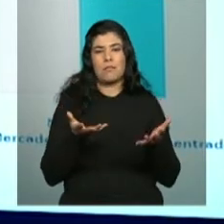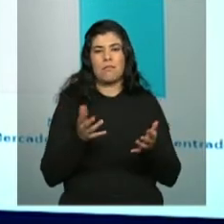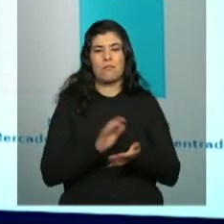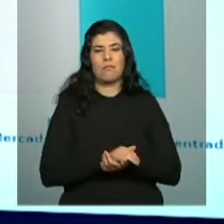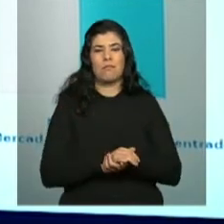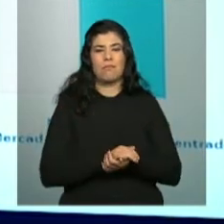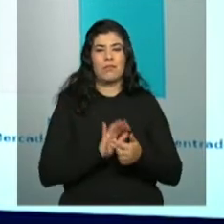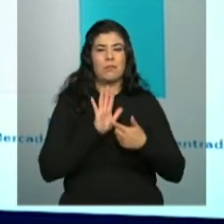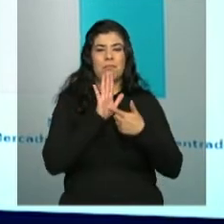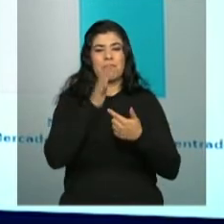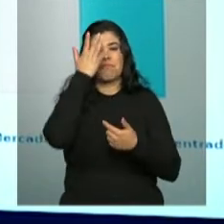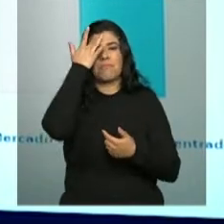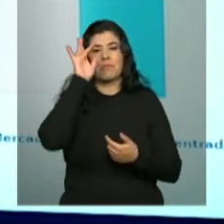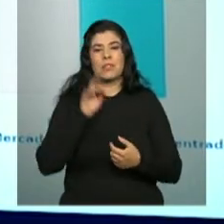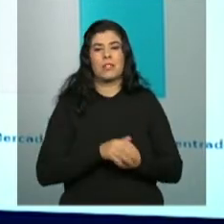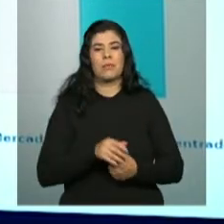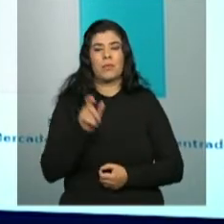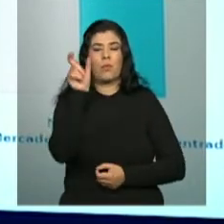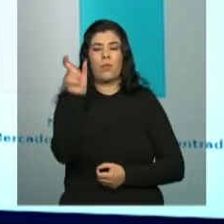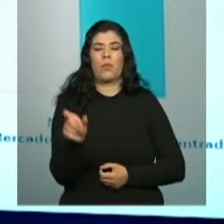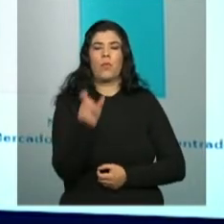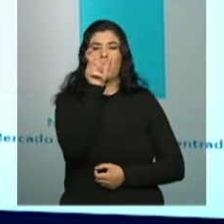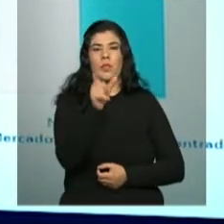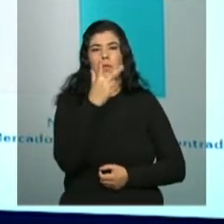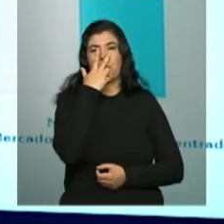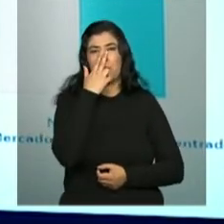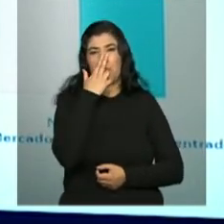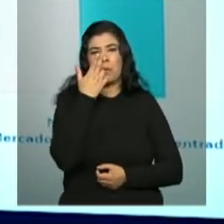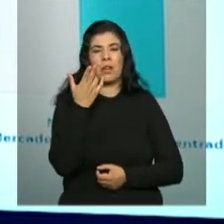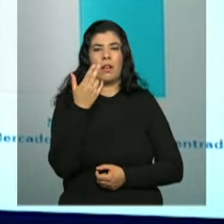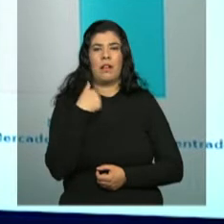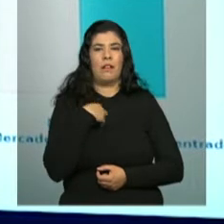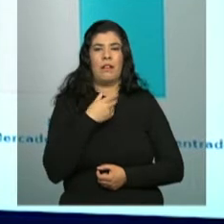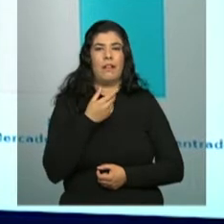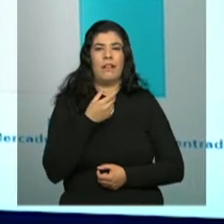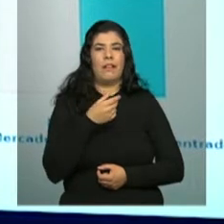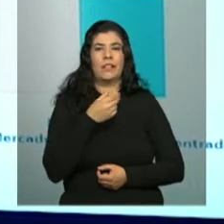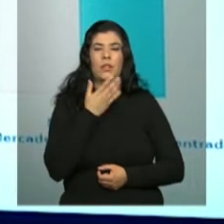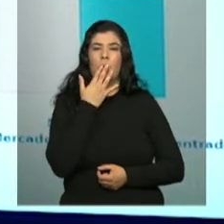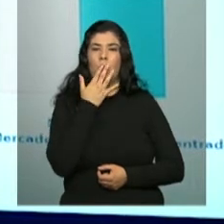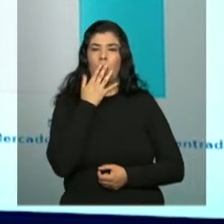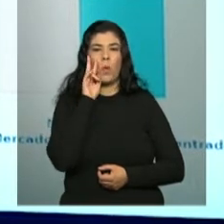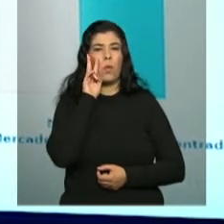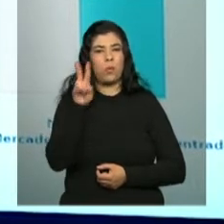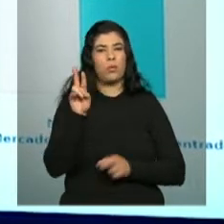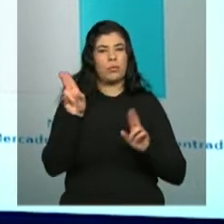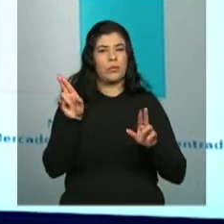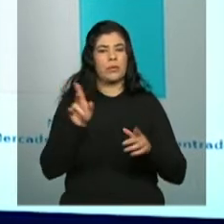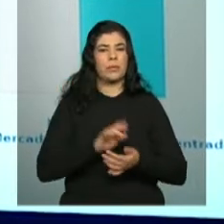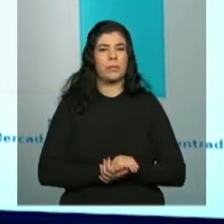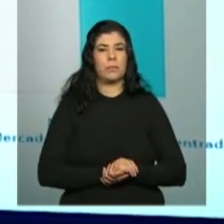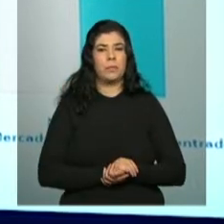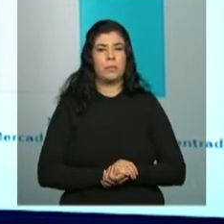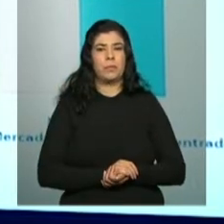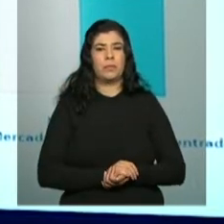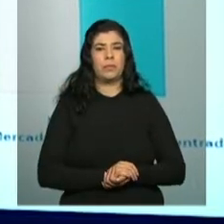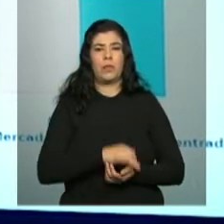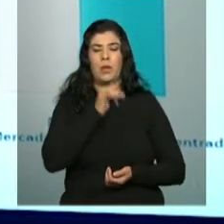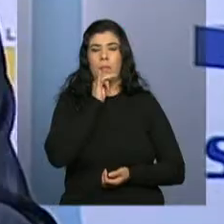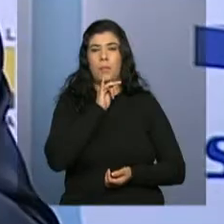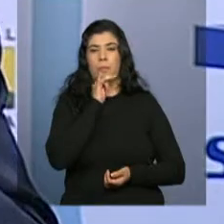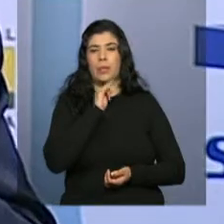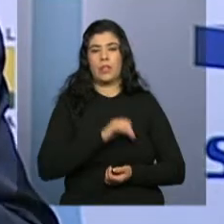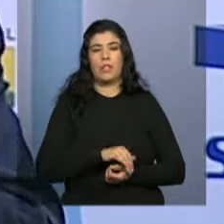simples anos a ideia vamos ver que é um entre o rosa eo Amarelo na minha no meu olho aqui é é como a gente